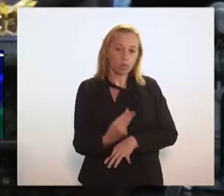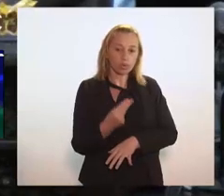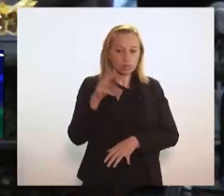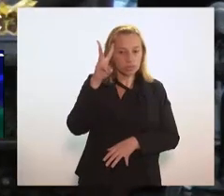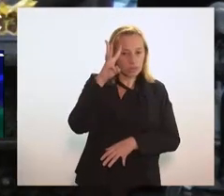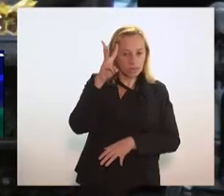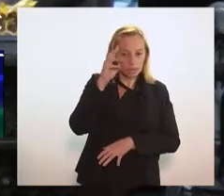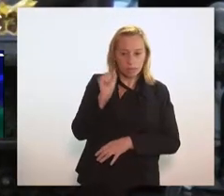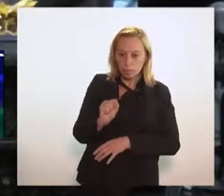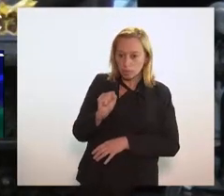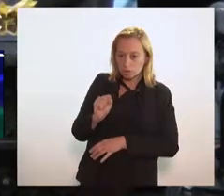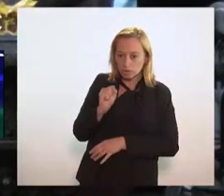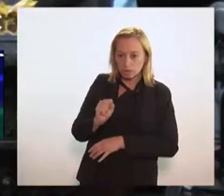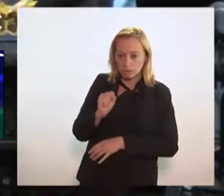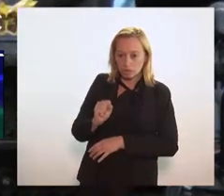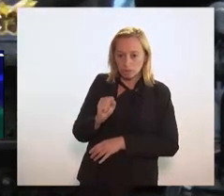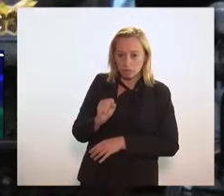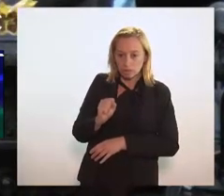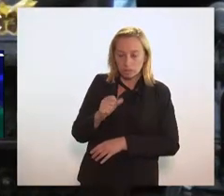Luiz?